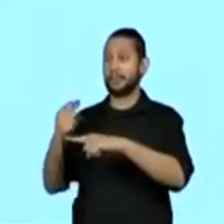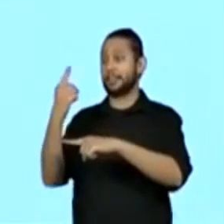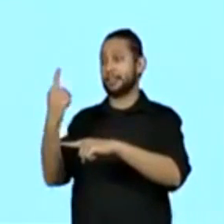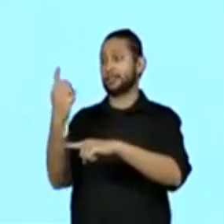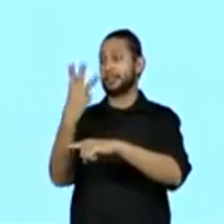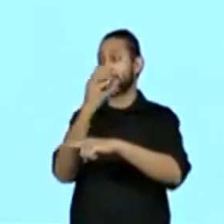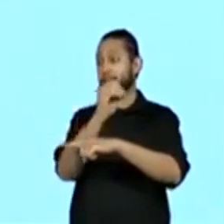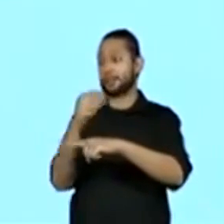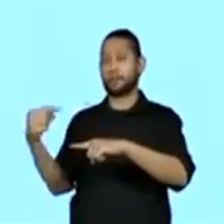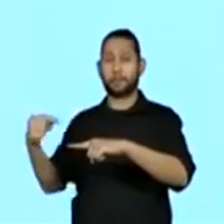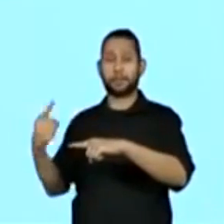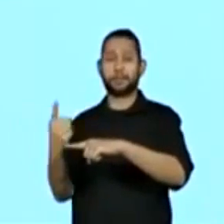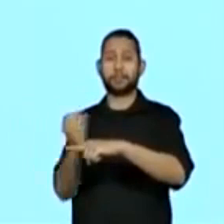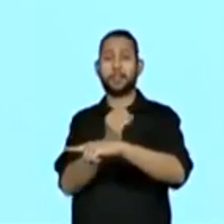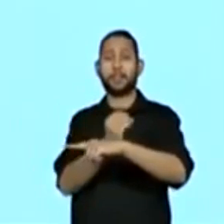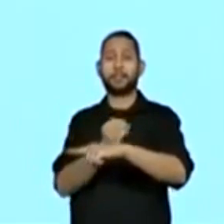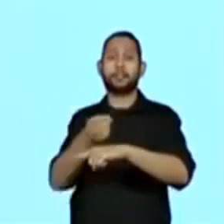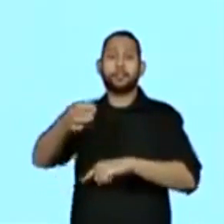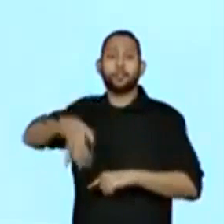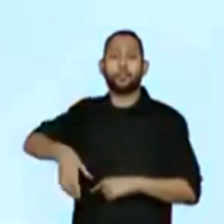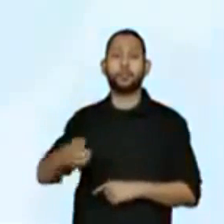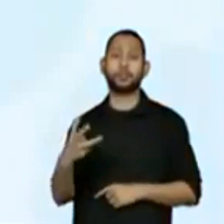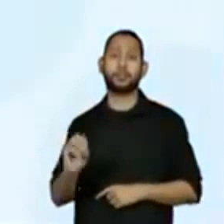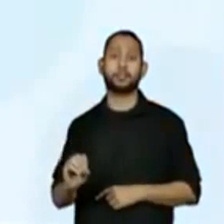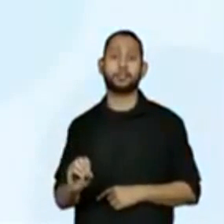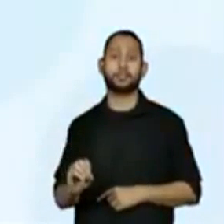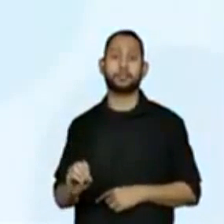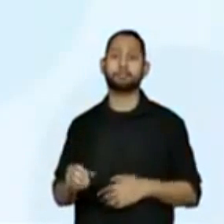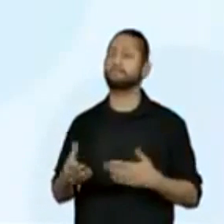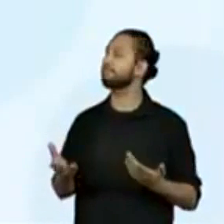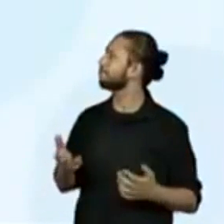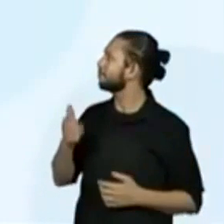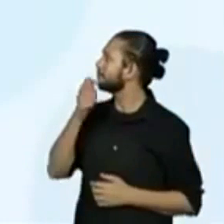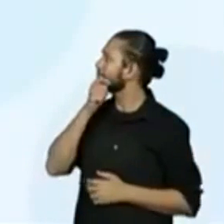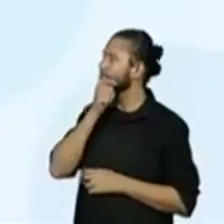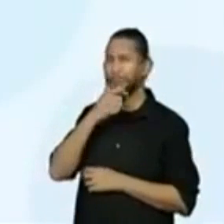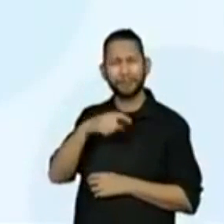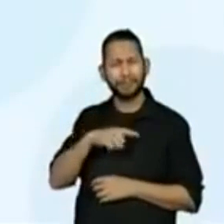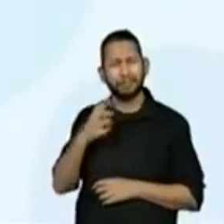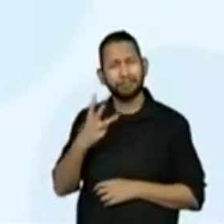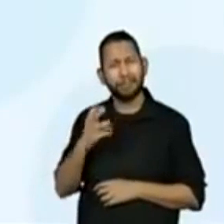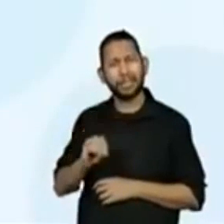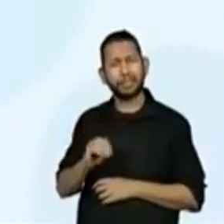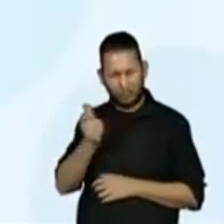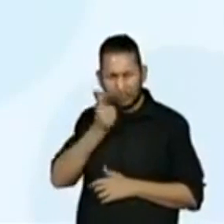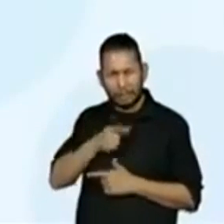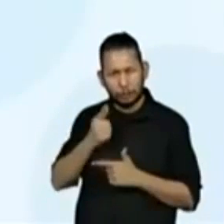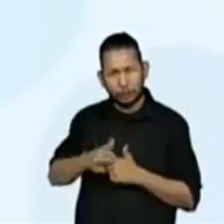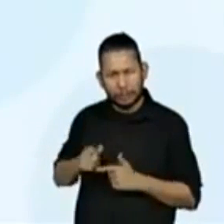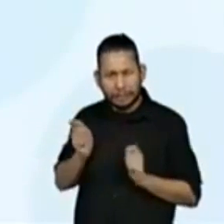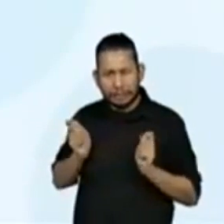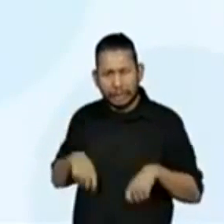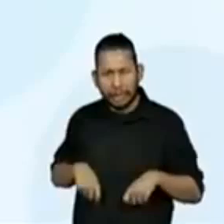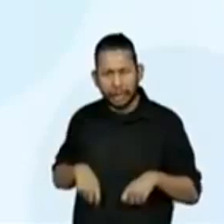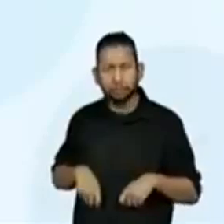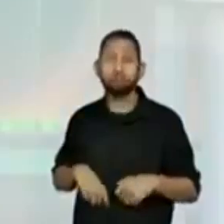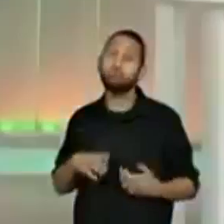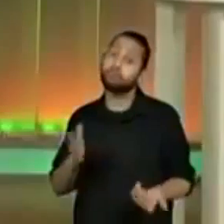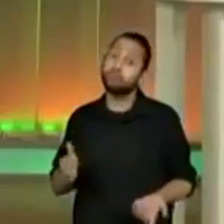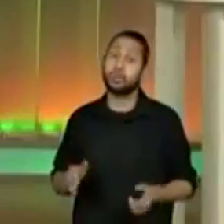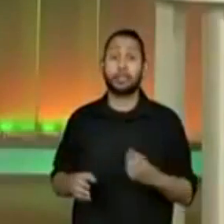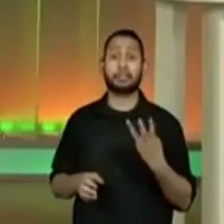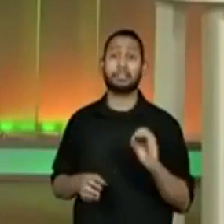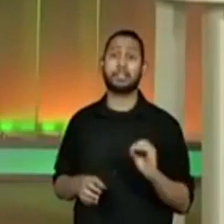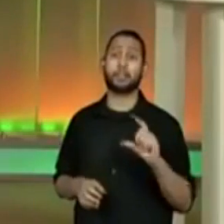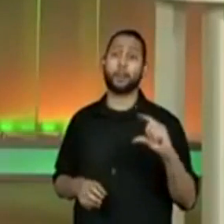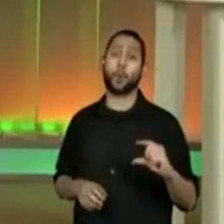130 menos 100, 30. Eu ainda tenho 30. Dá para a gente dividir? Dá. Só que 30 é menor